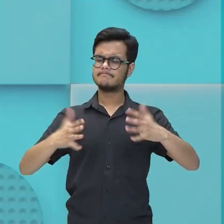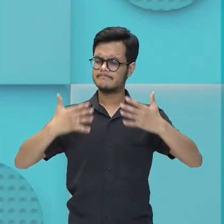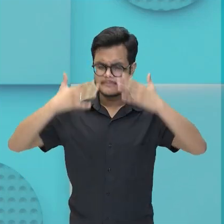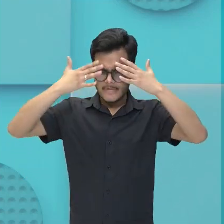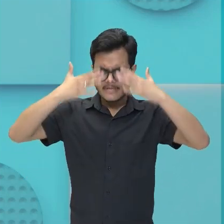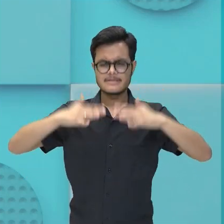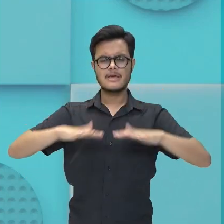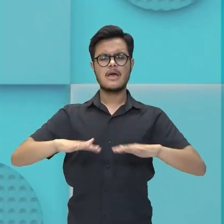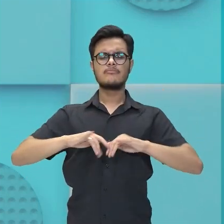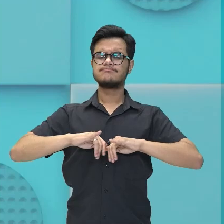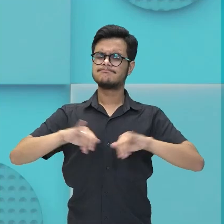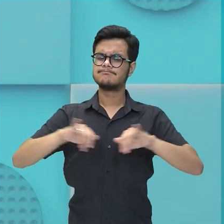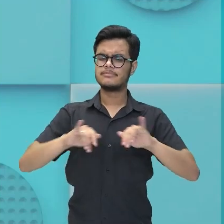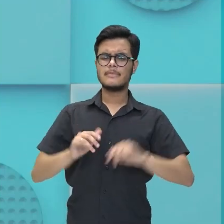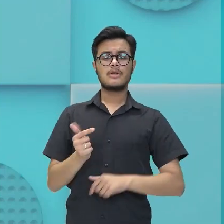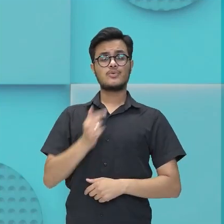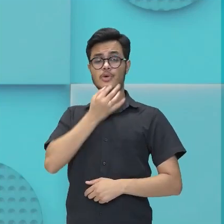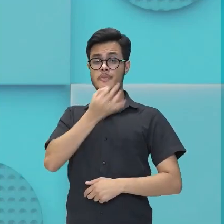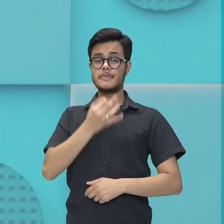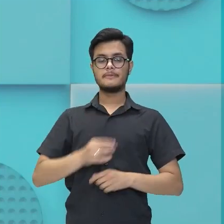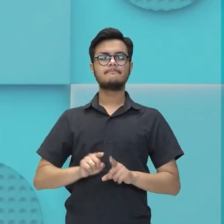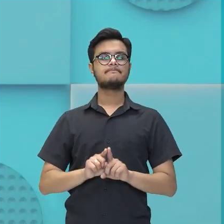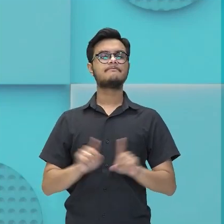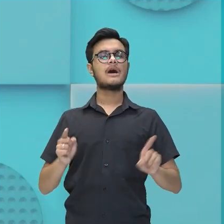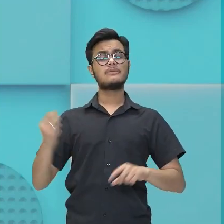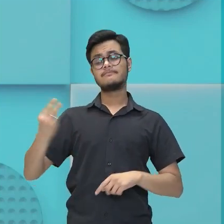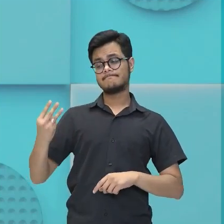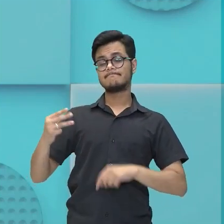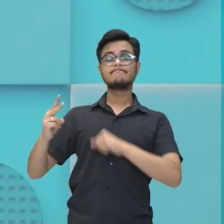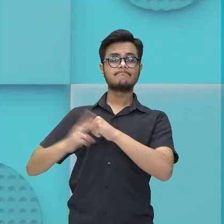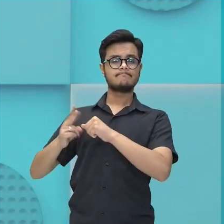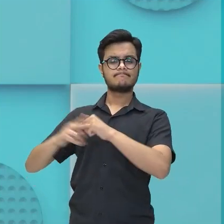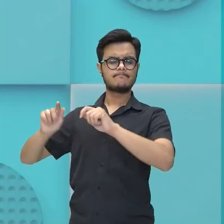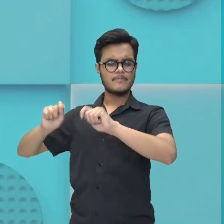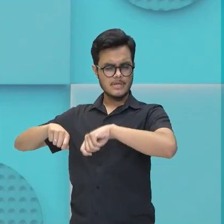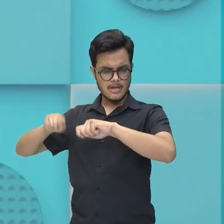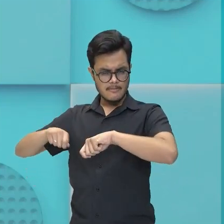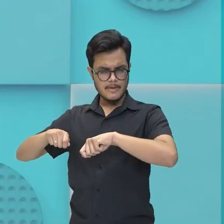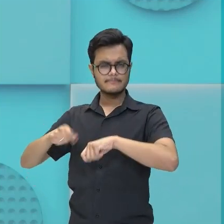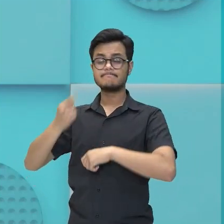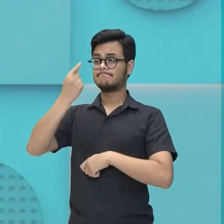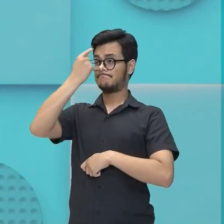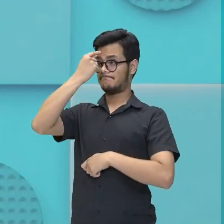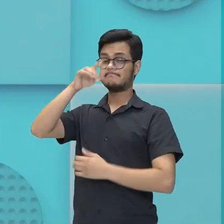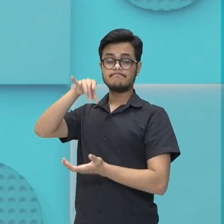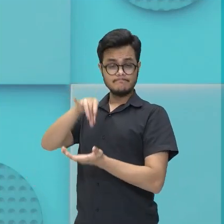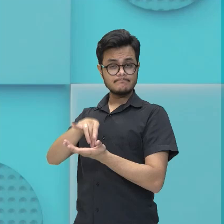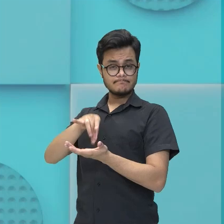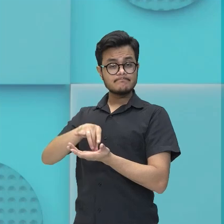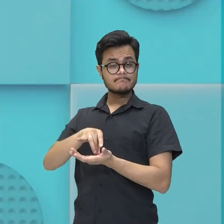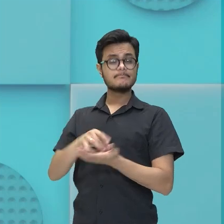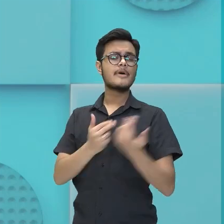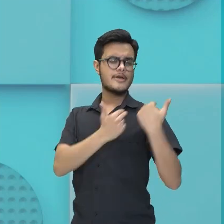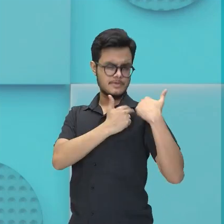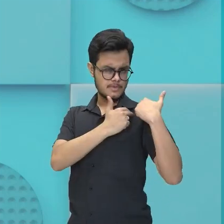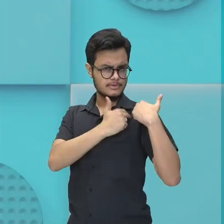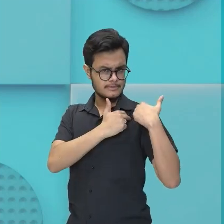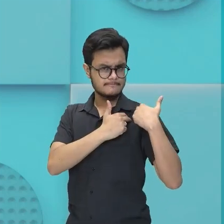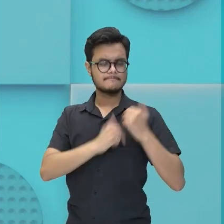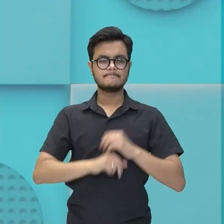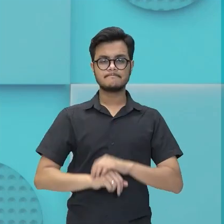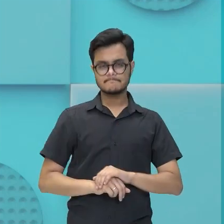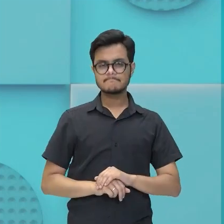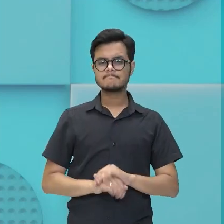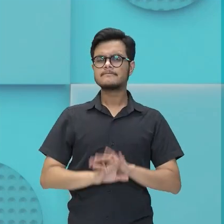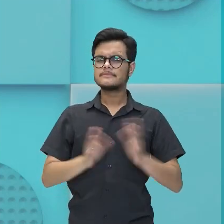de opinião. Então, quando você vai para a terceira pessoa, você faz isso de forma consciente, certo? E apenas